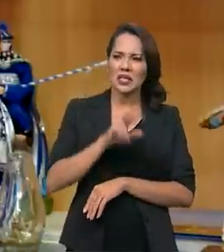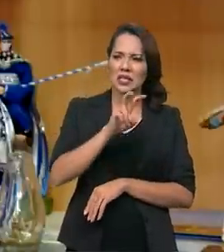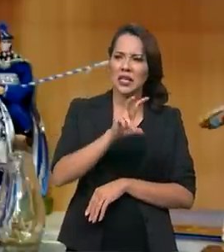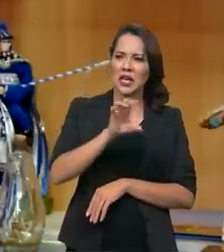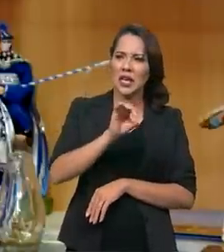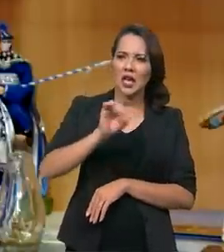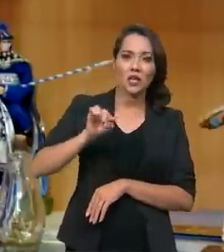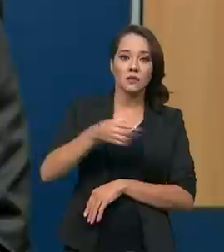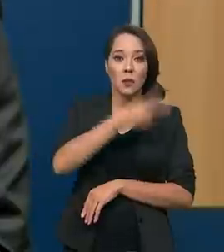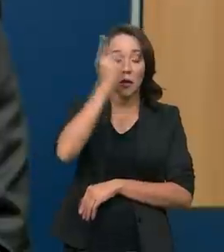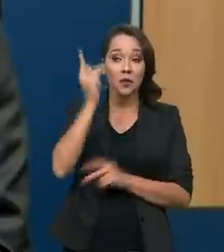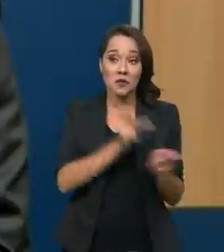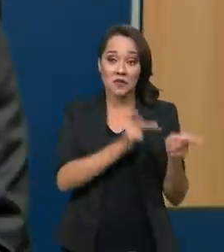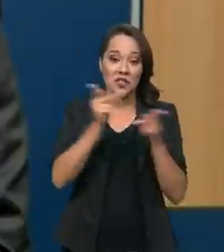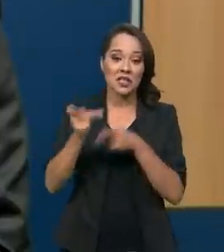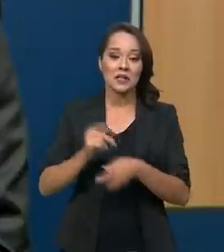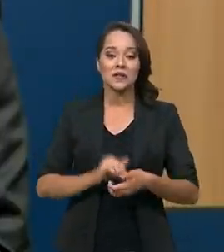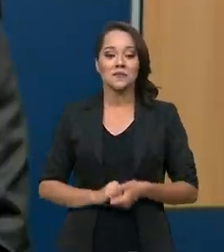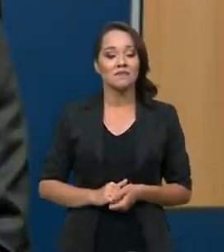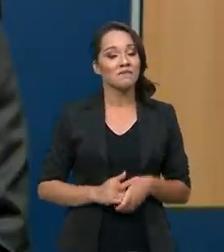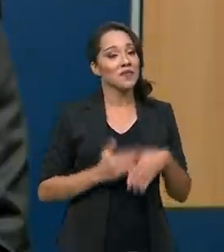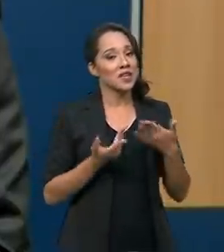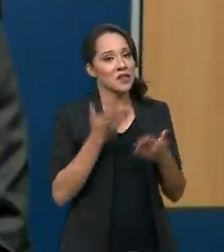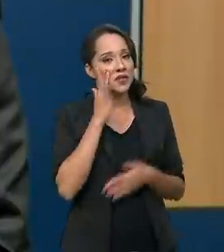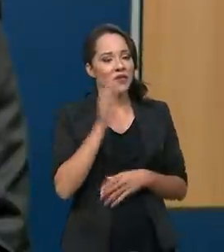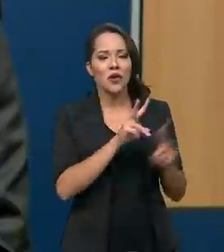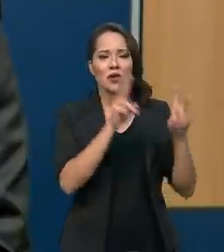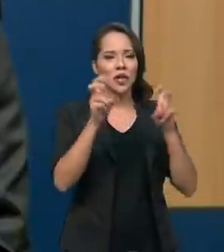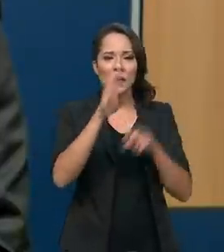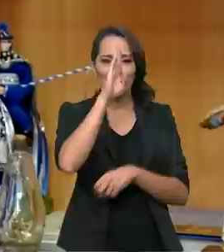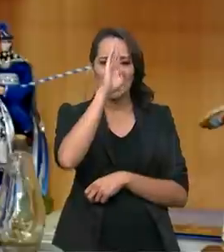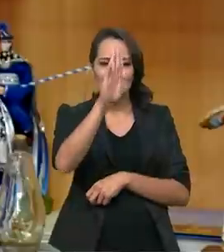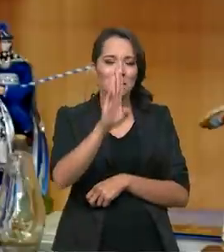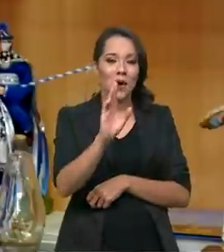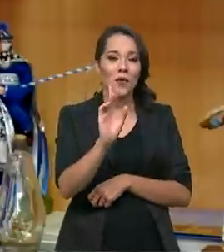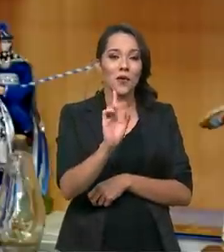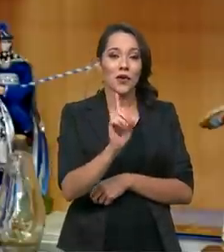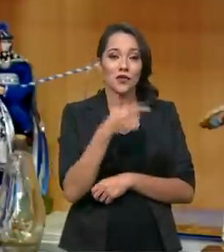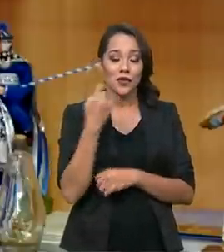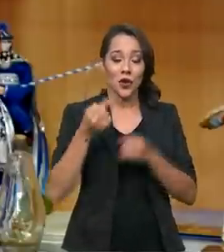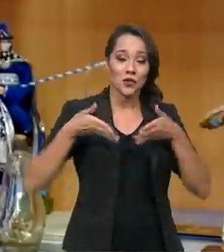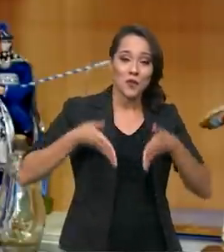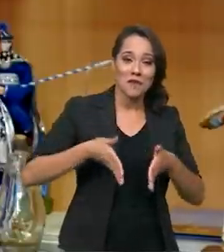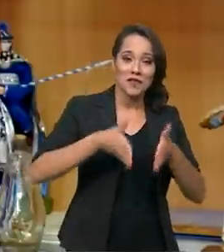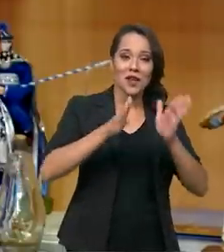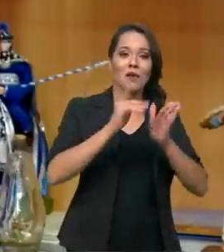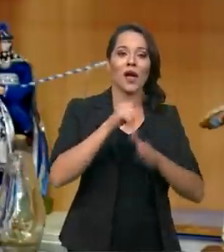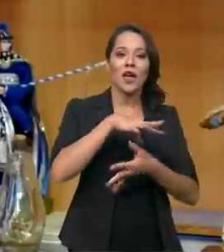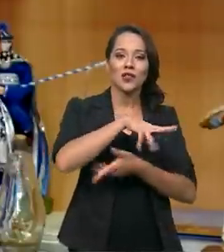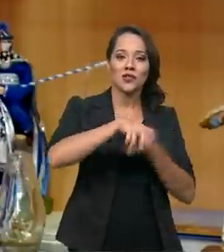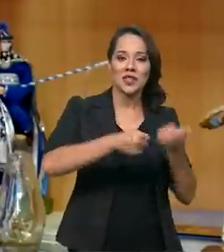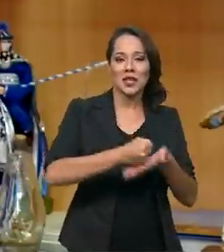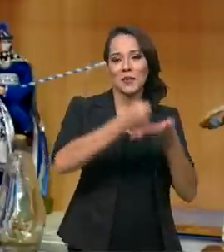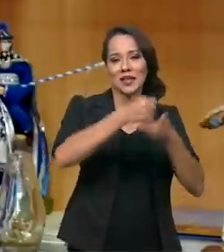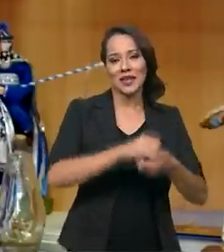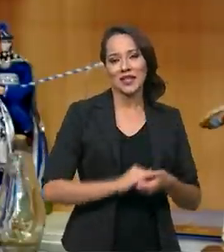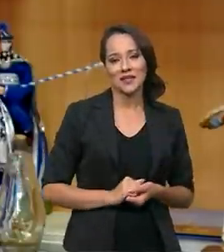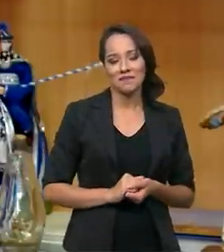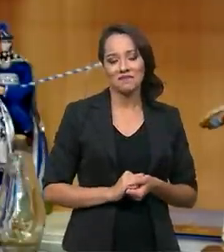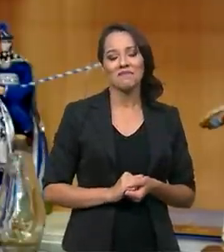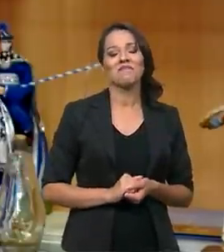mais de 500 mil pessoas visitando então você veio o tema principal do nosso Pavilhão é a sustentabilidade